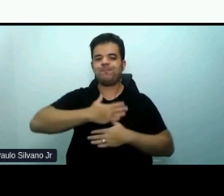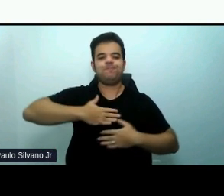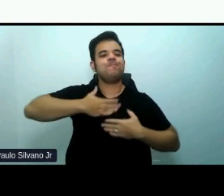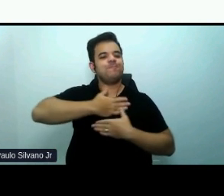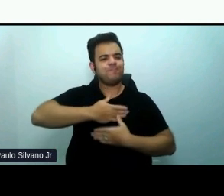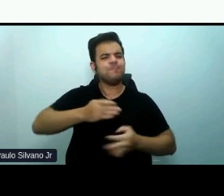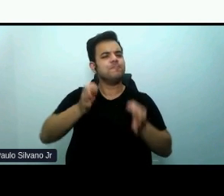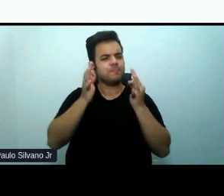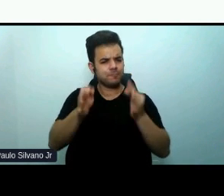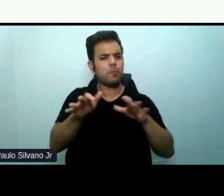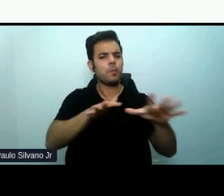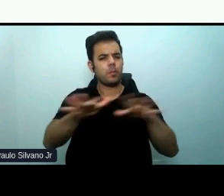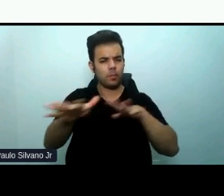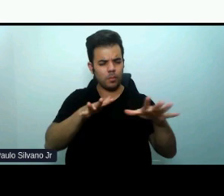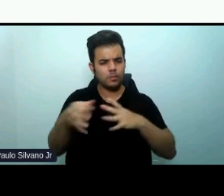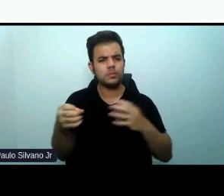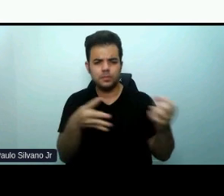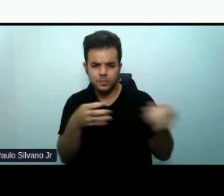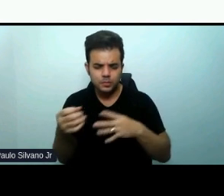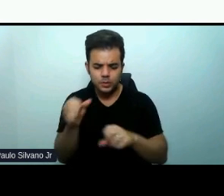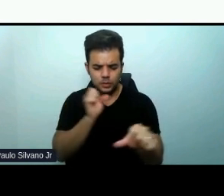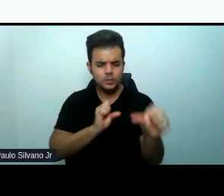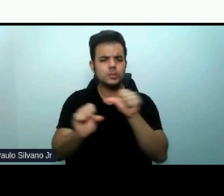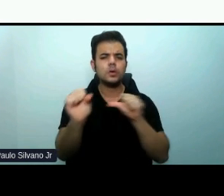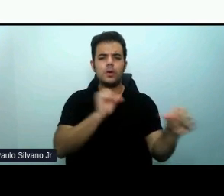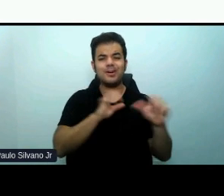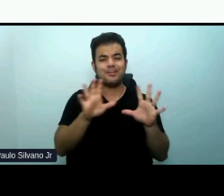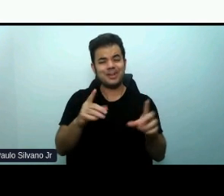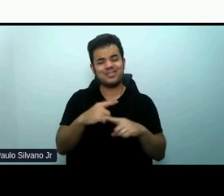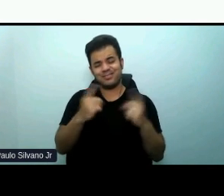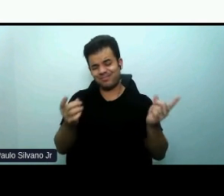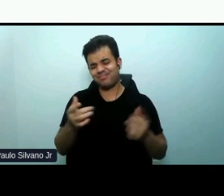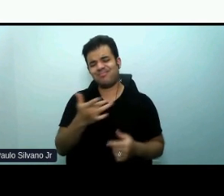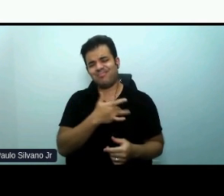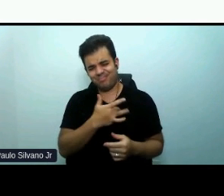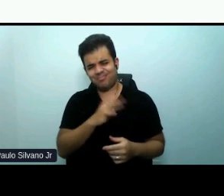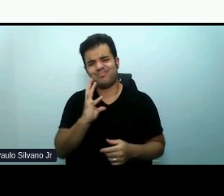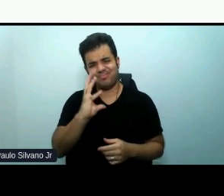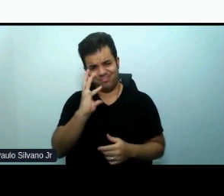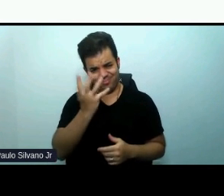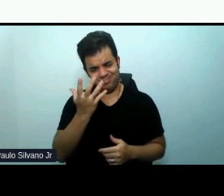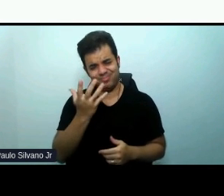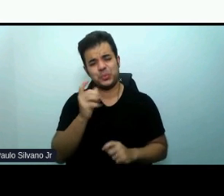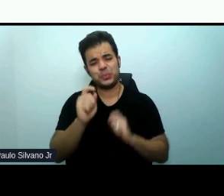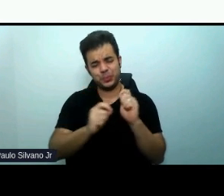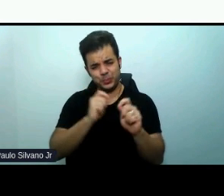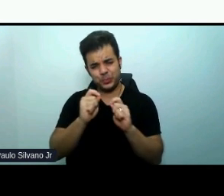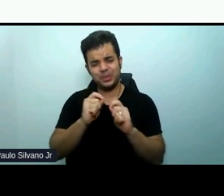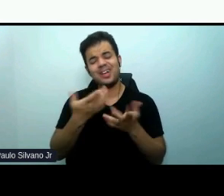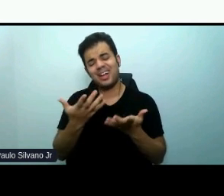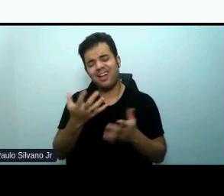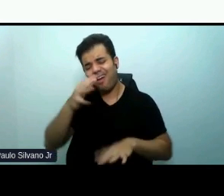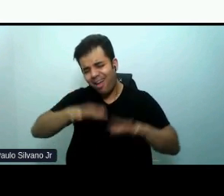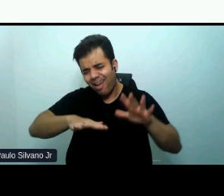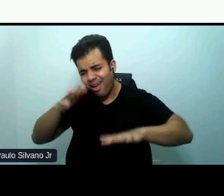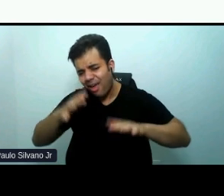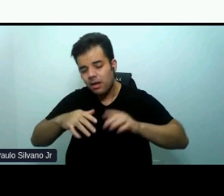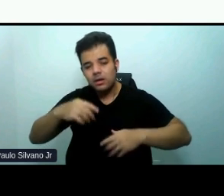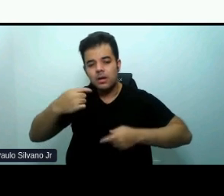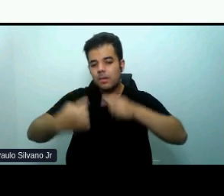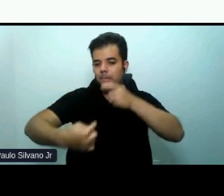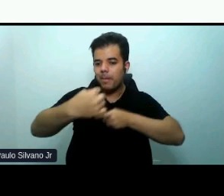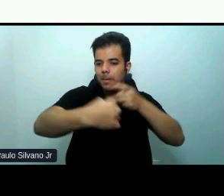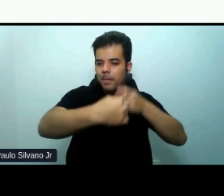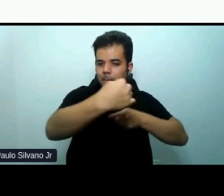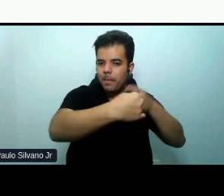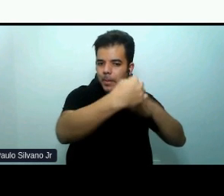tem visto esse movimento recente de mudança, mas a gente, infelizmente, está longe da situação ideal. Então, o primeiro passo de levantar a discussão, acho que a gente